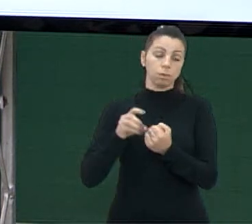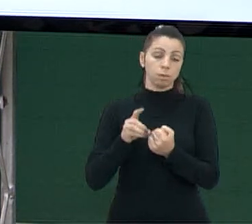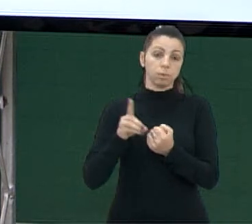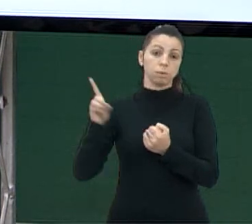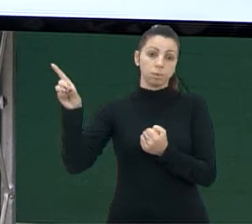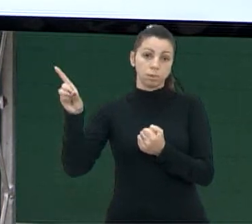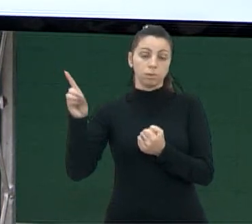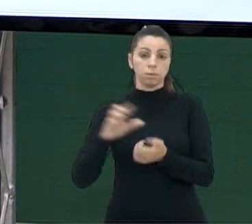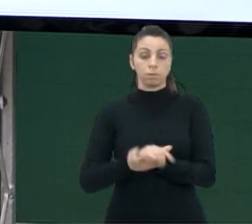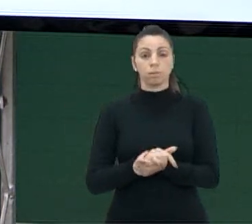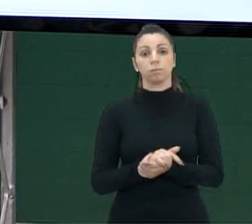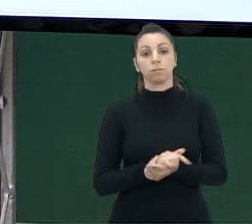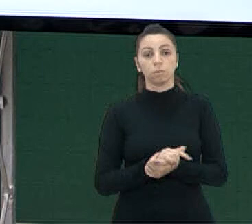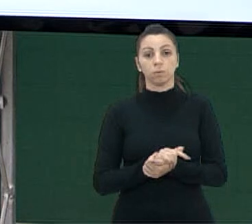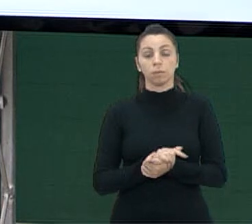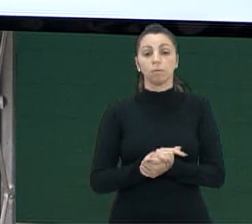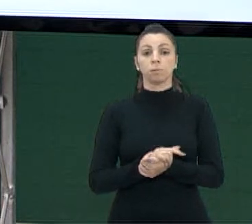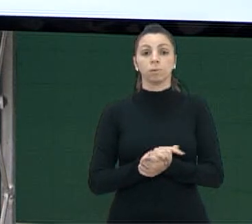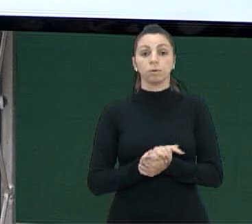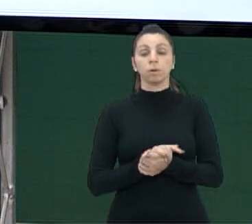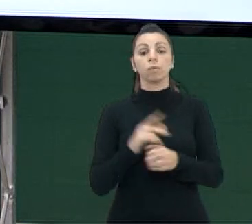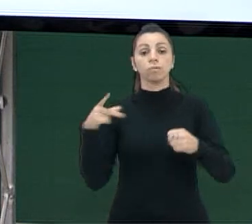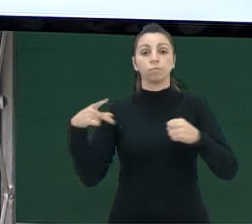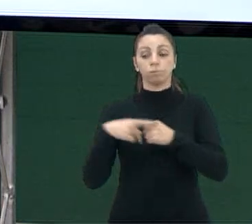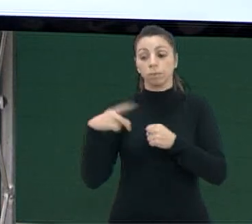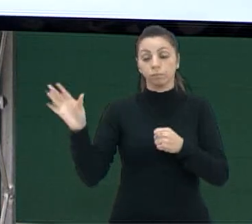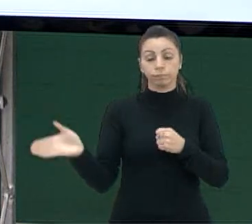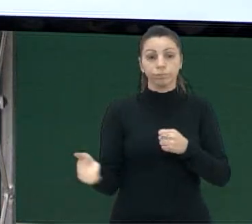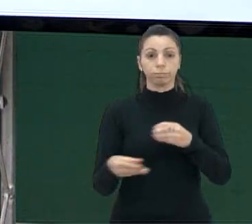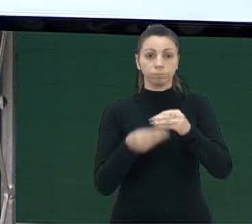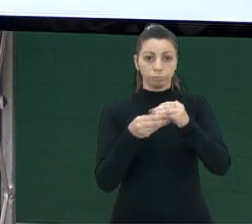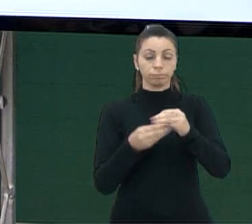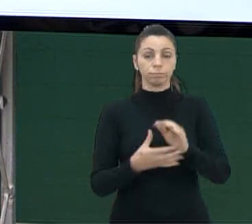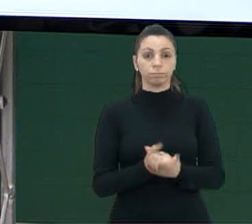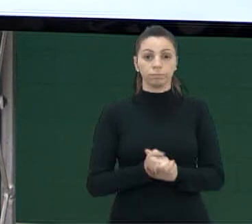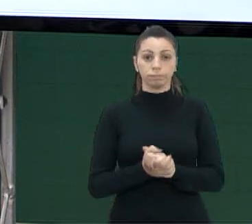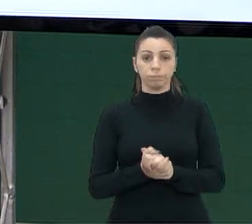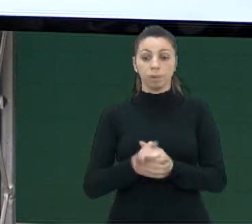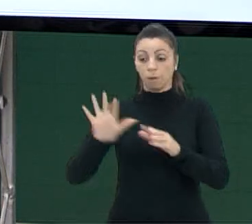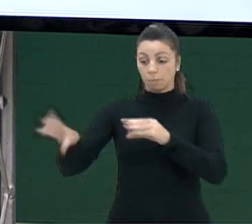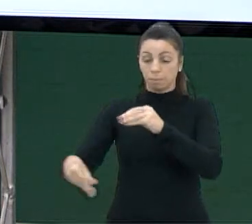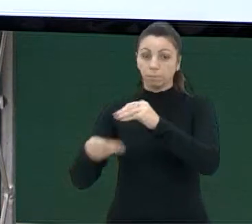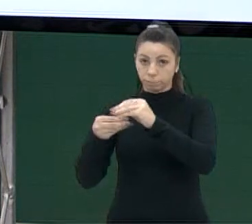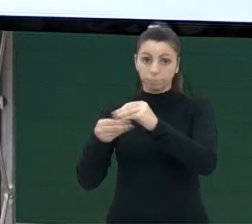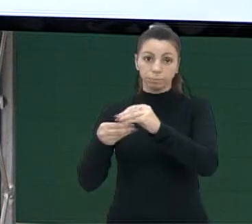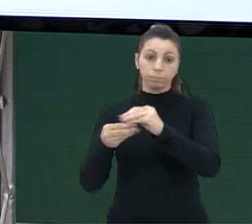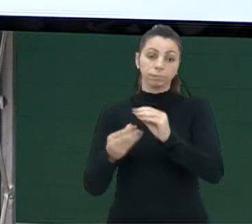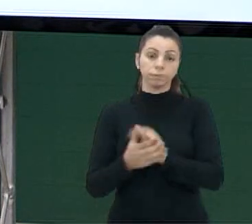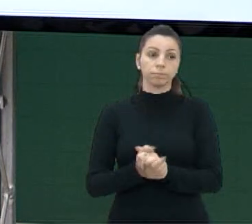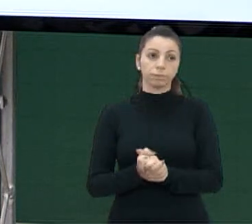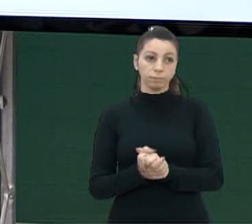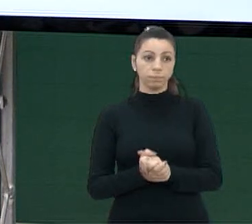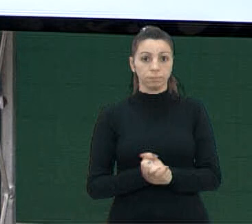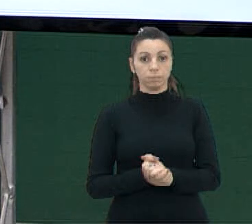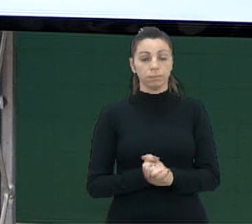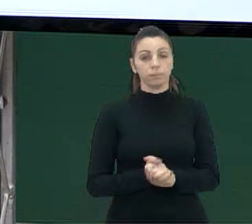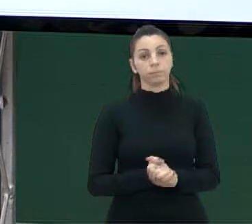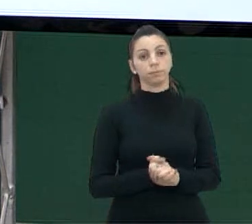de uma proposição. Então, esta oração, ela está no lugar do que seria um objeto indireto. Então, você tem